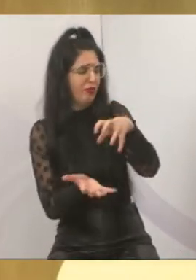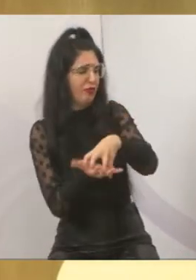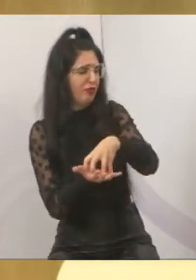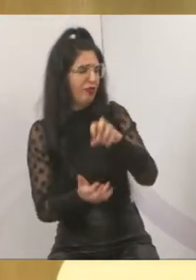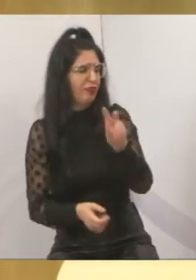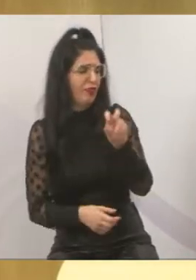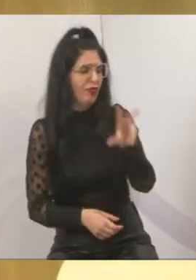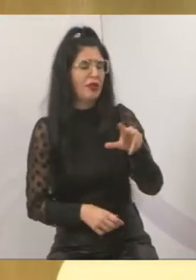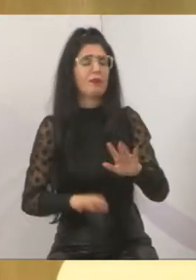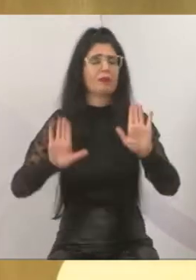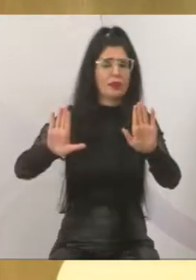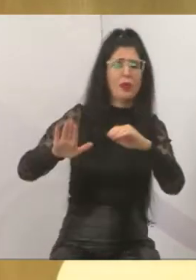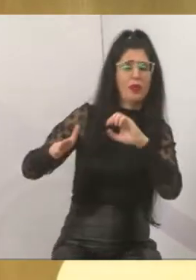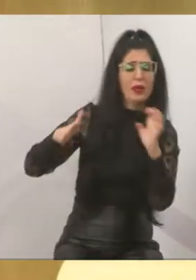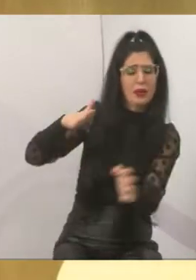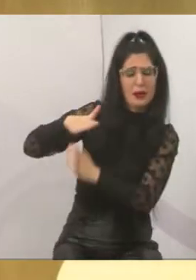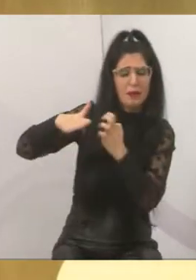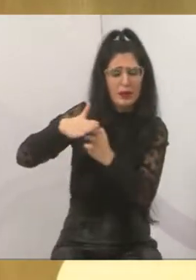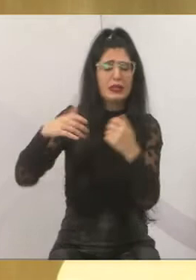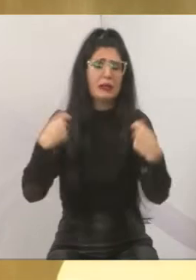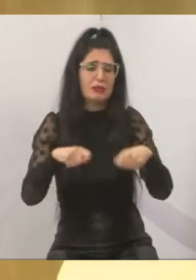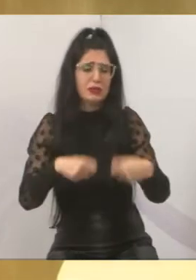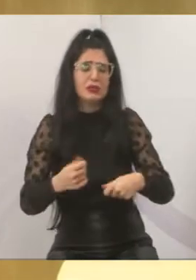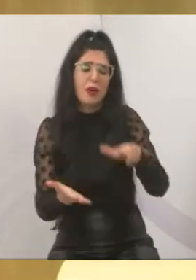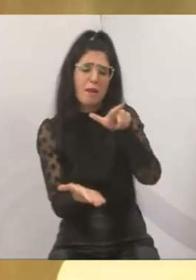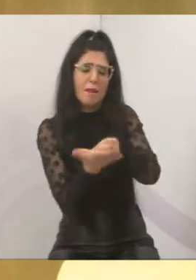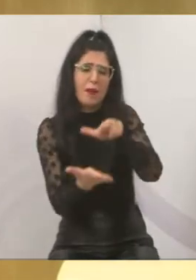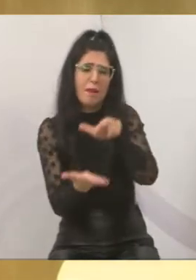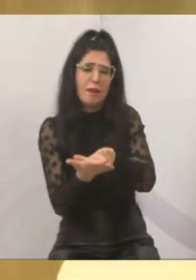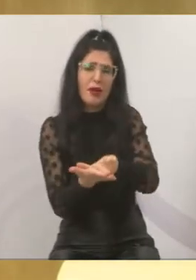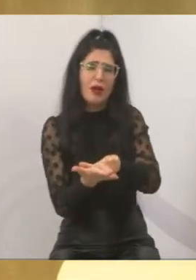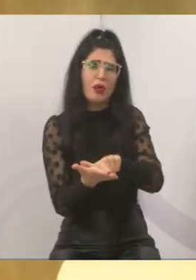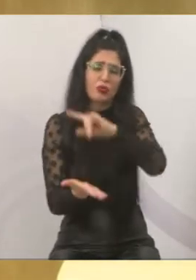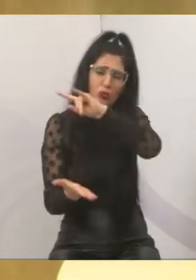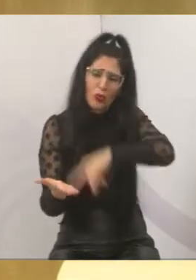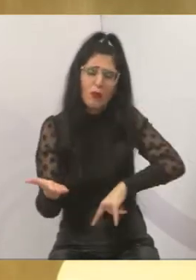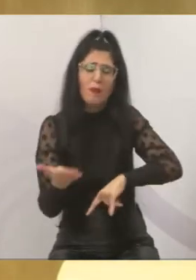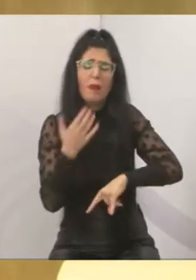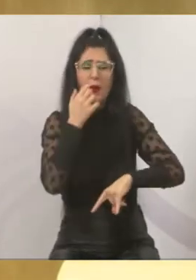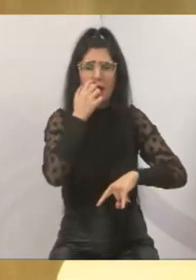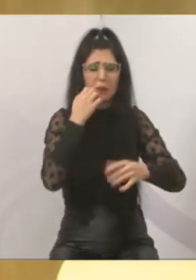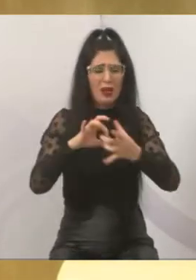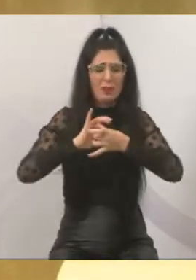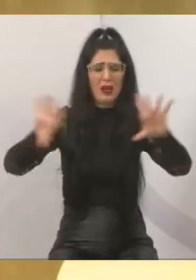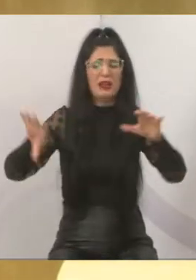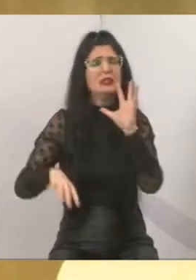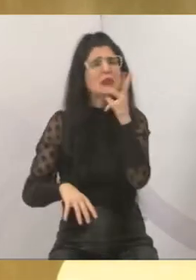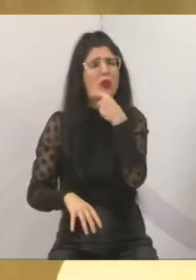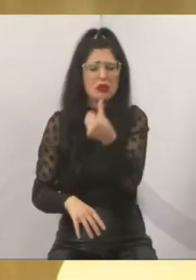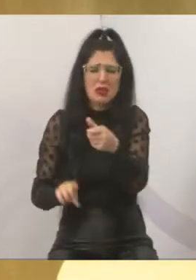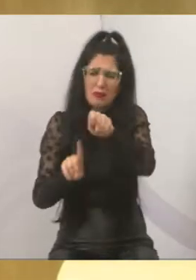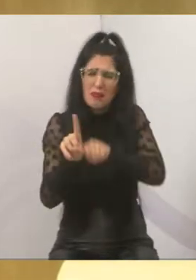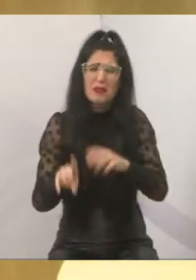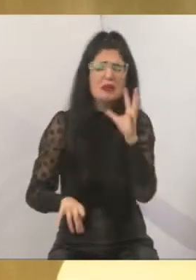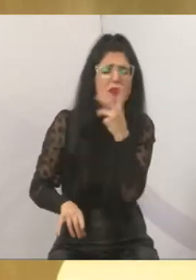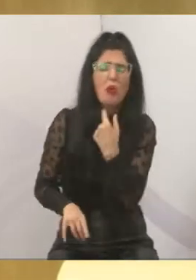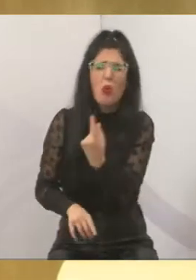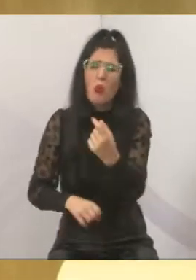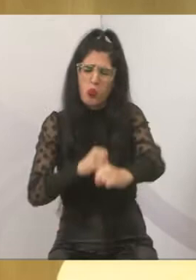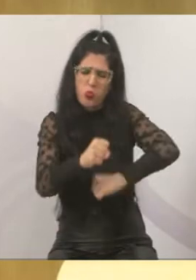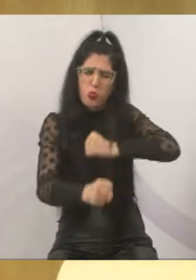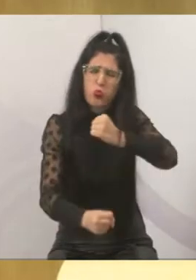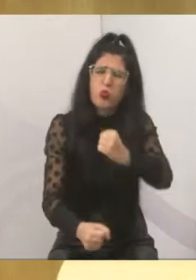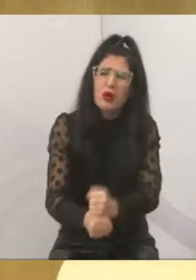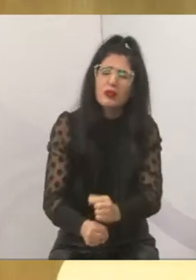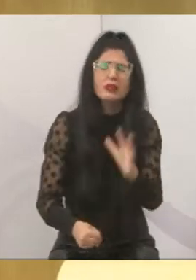liberação do alvará da vigilância sanitária, eles demoram 6 meses, 1 ano, para